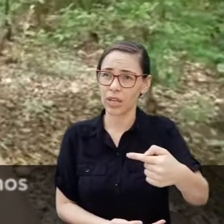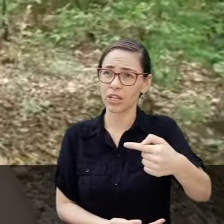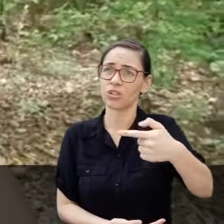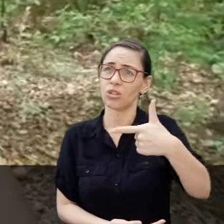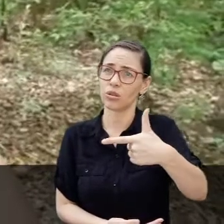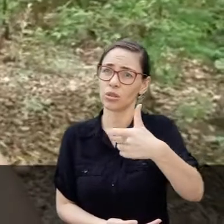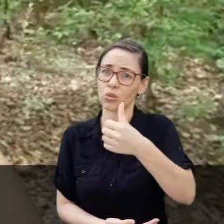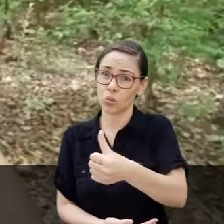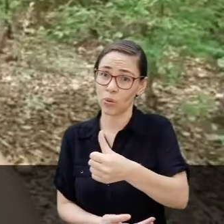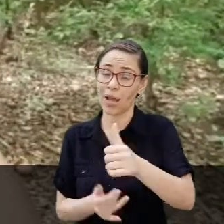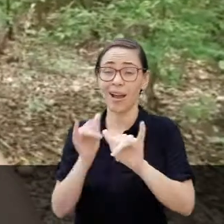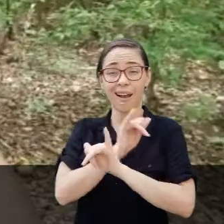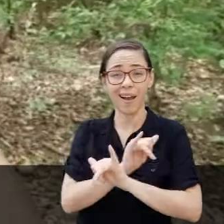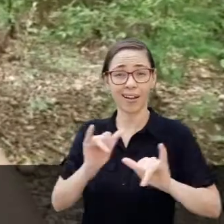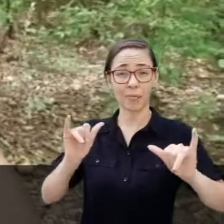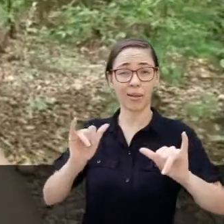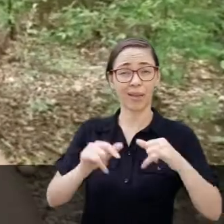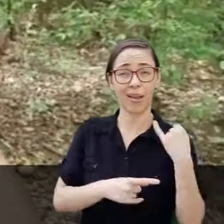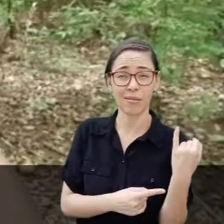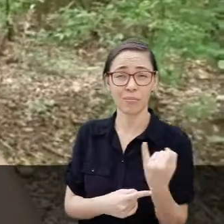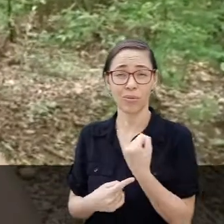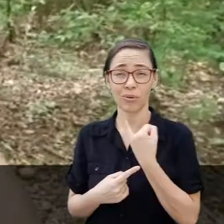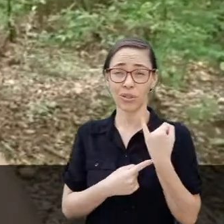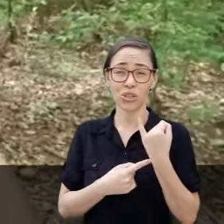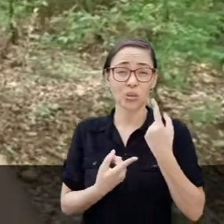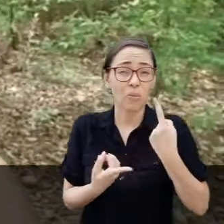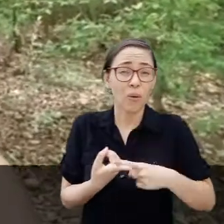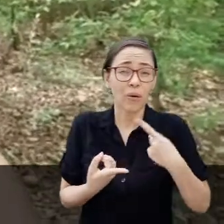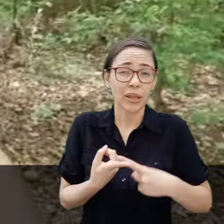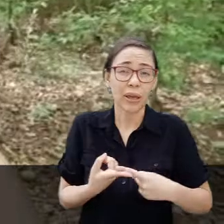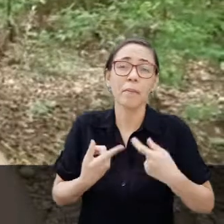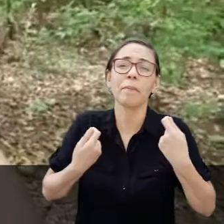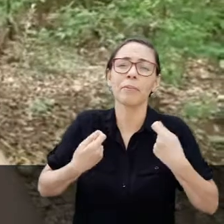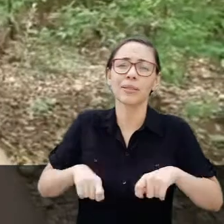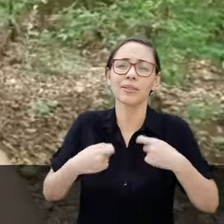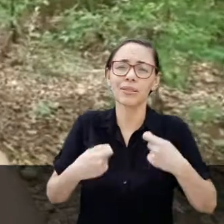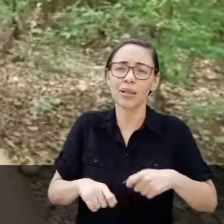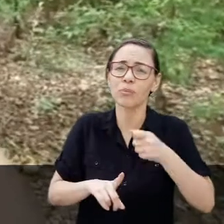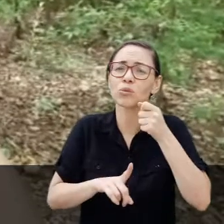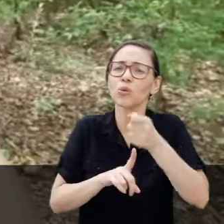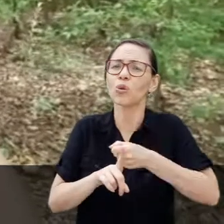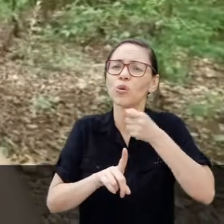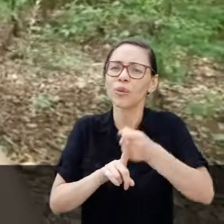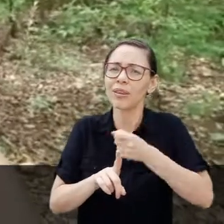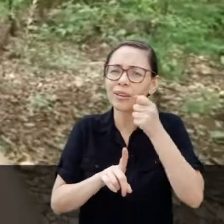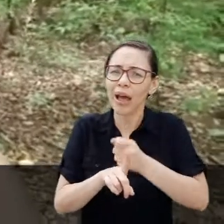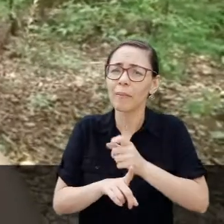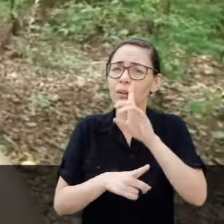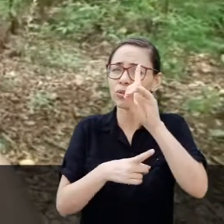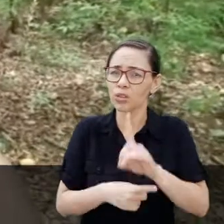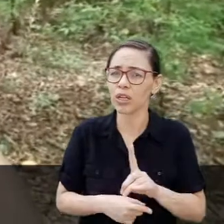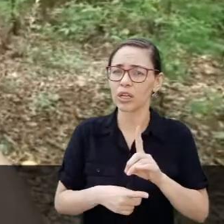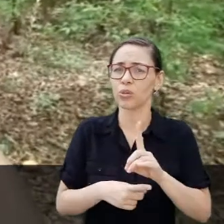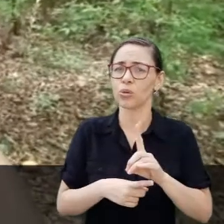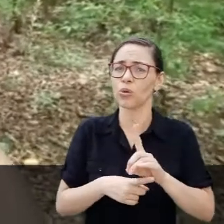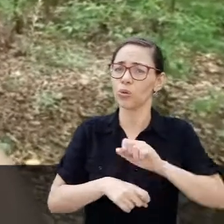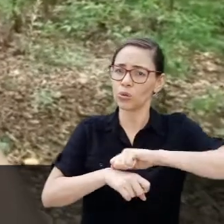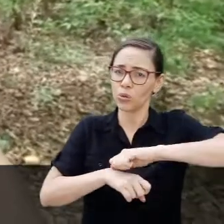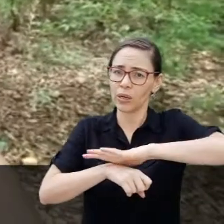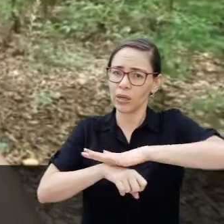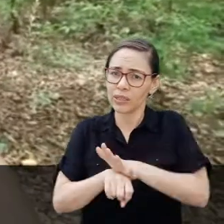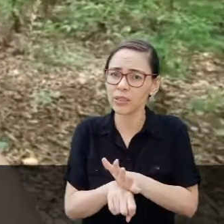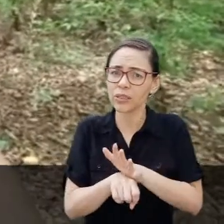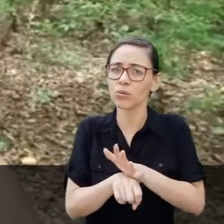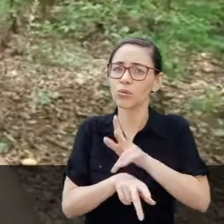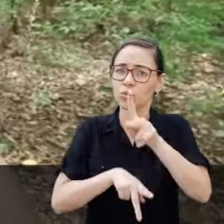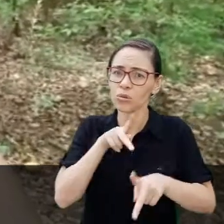CRP01/19721. A campanha de relações raciais é extremamente necessária e a campanha também trará discussões e reflexões necessárias sobre o